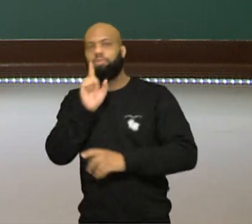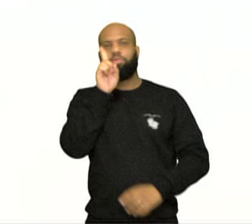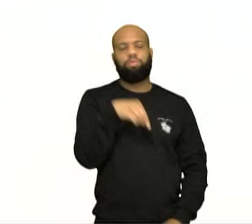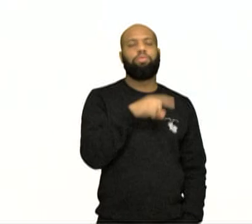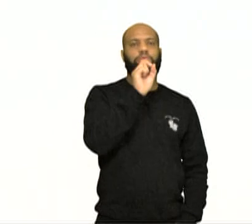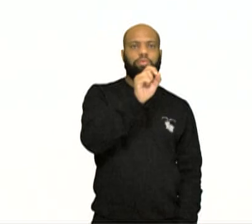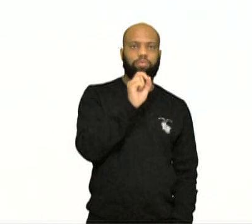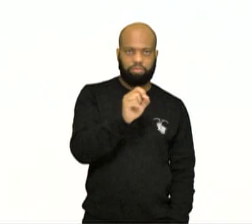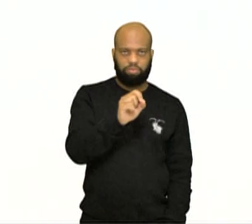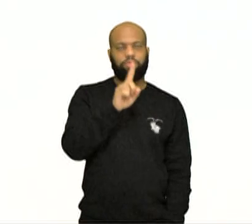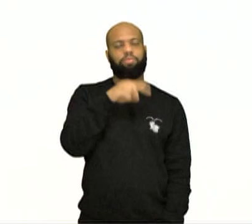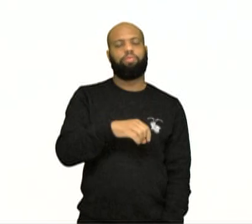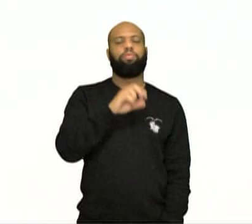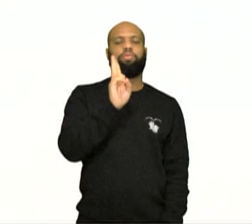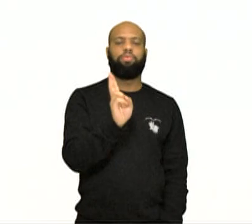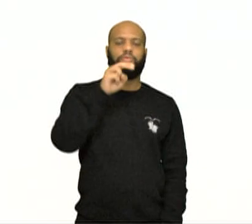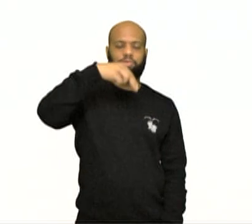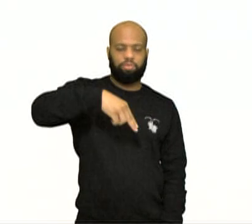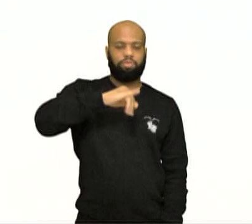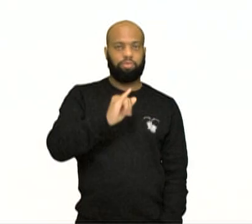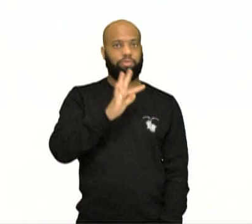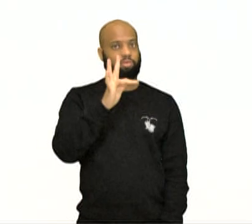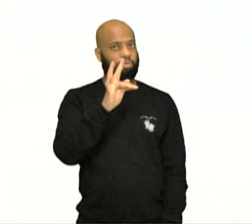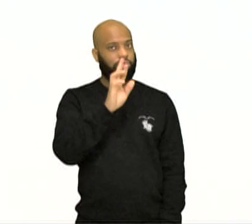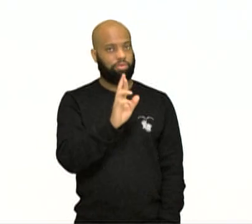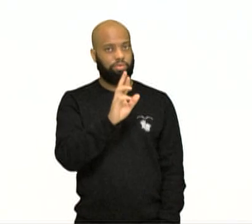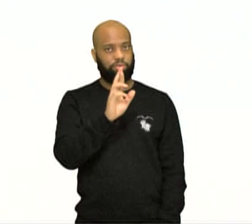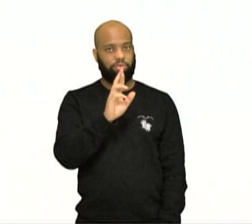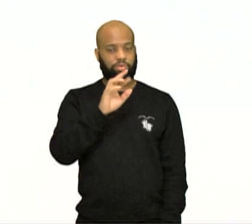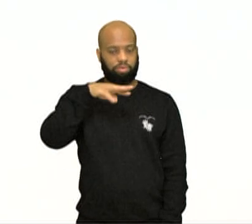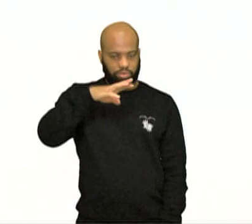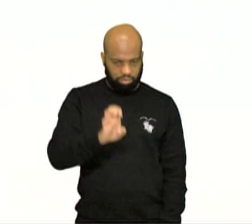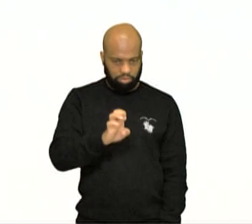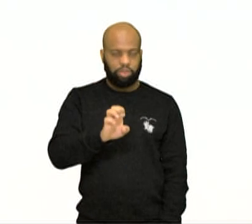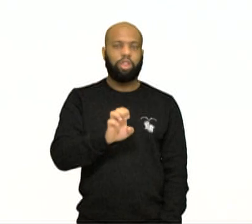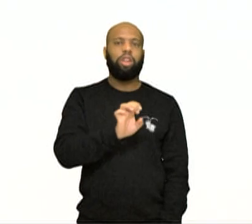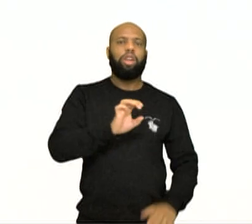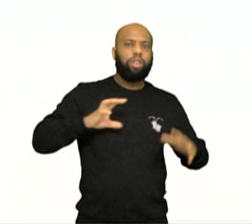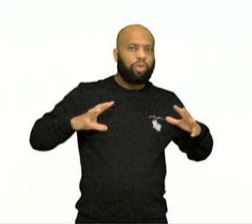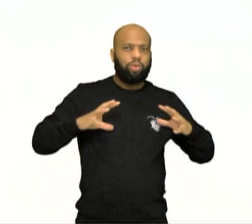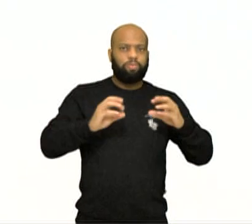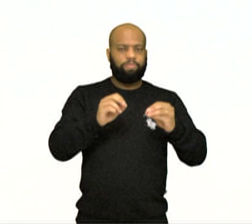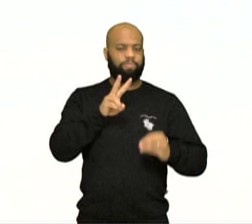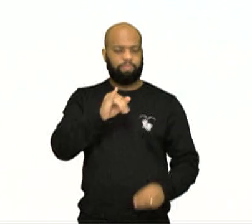apresentar, né, o mesmo potencial elétrico nesses pontos dessa superfície.